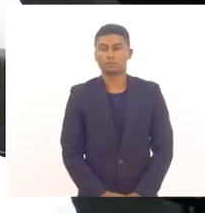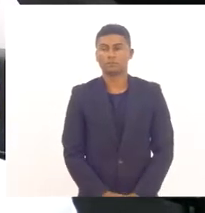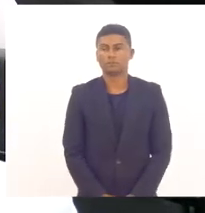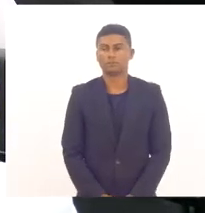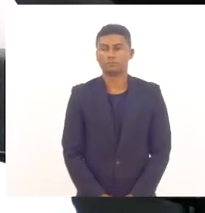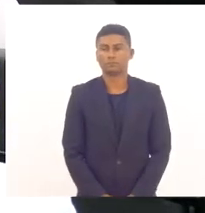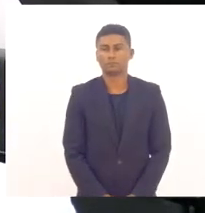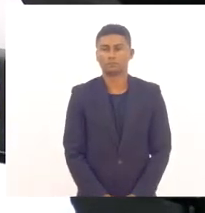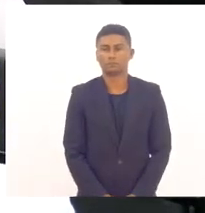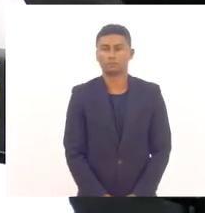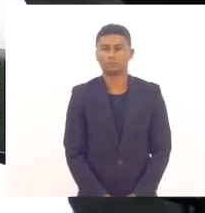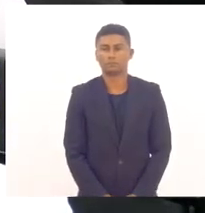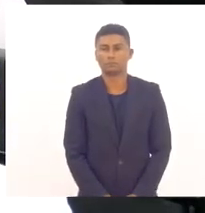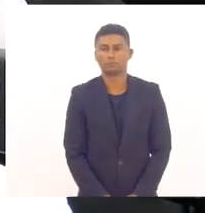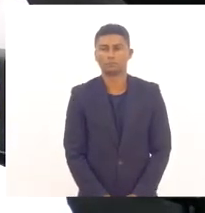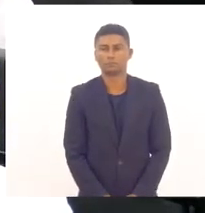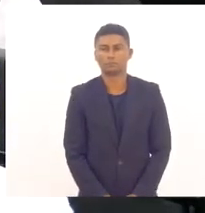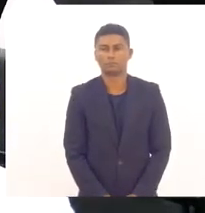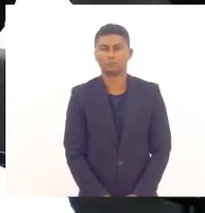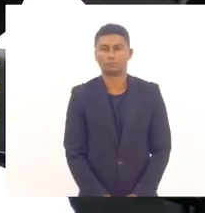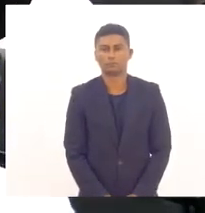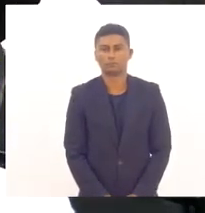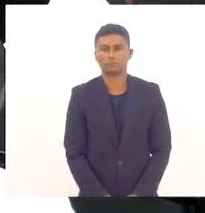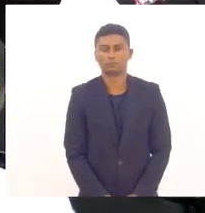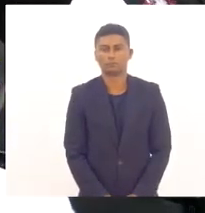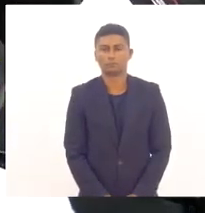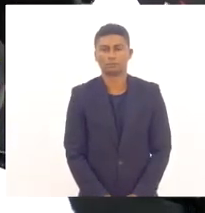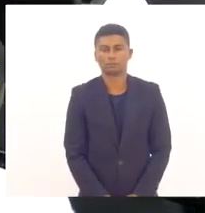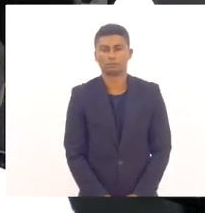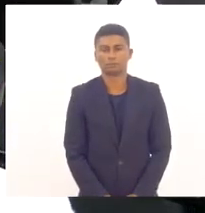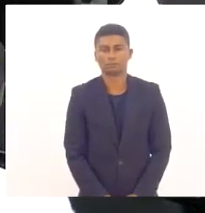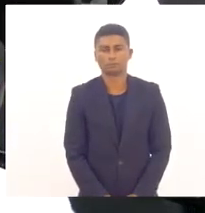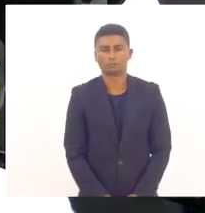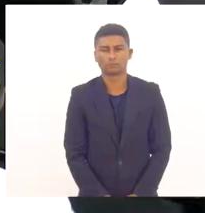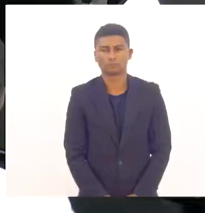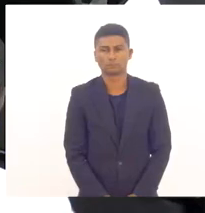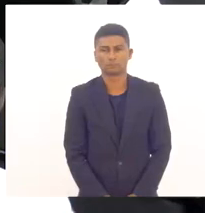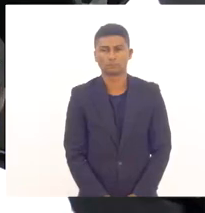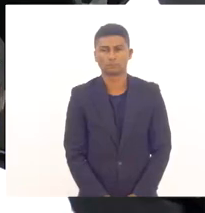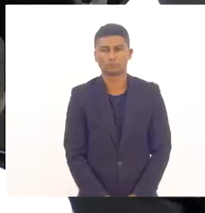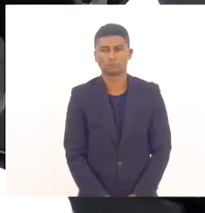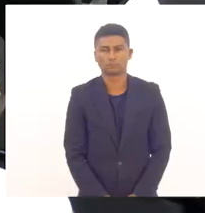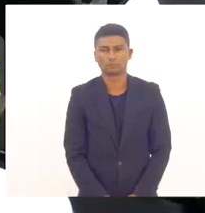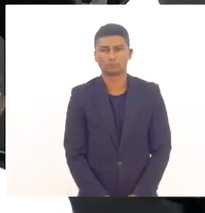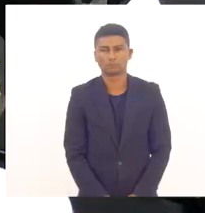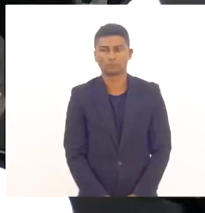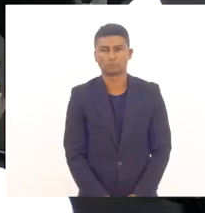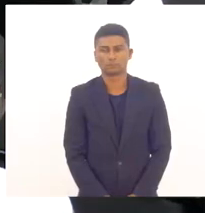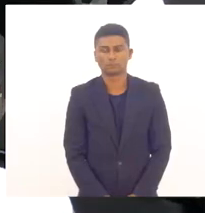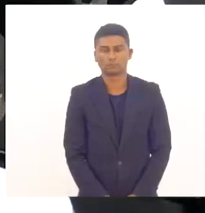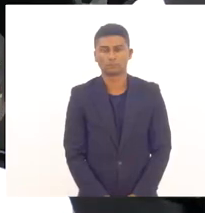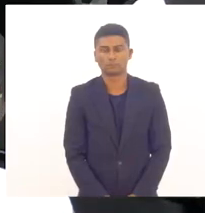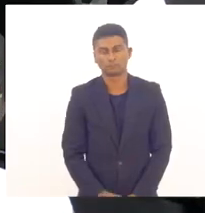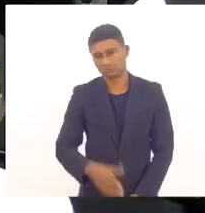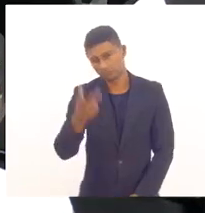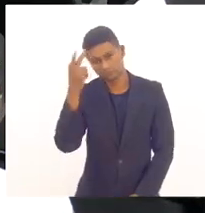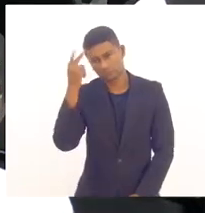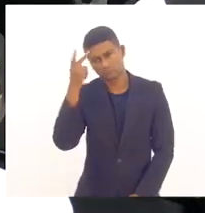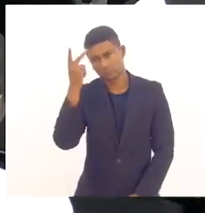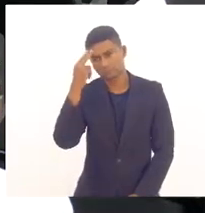Opa, já voltou o mestre. Opa, mestre. Não, mestre, faz parte. Isso daí é como é que a gente